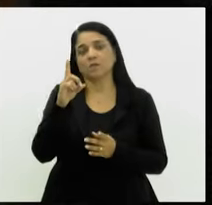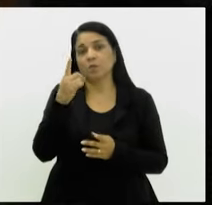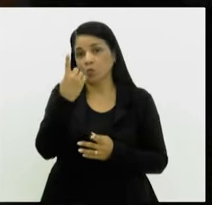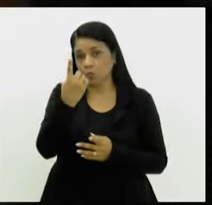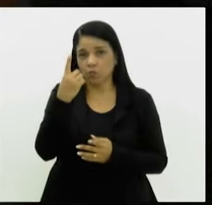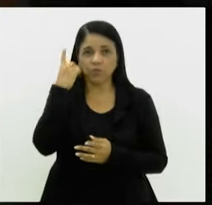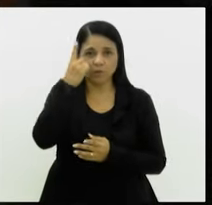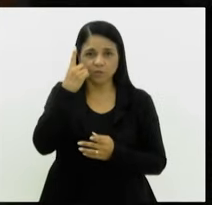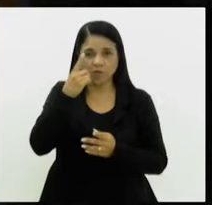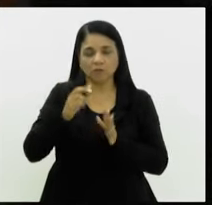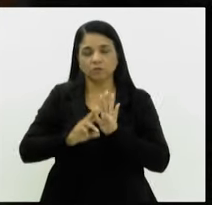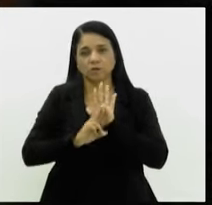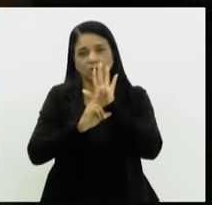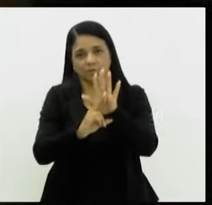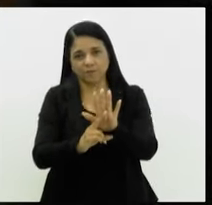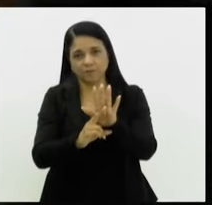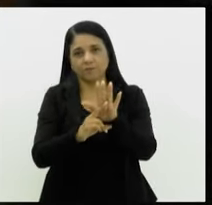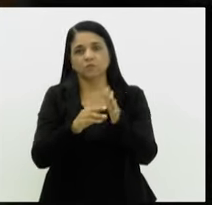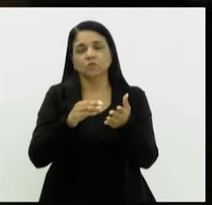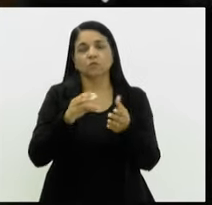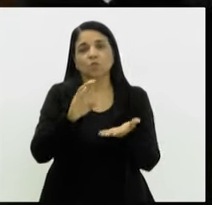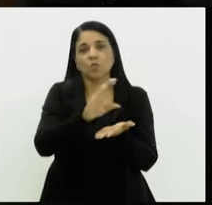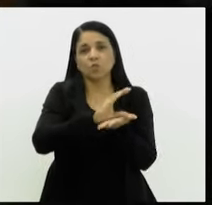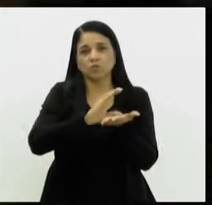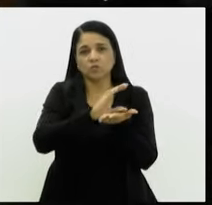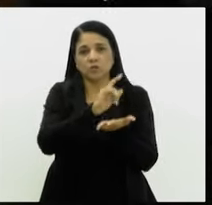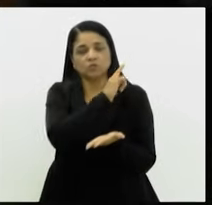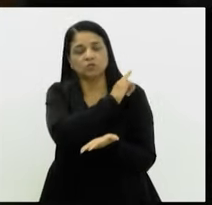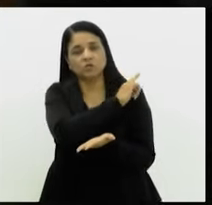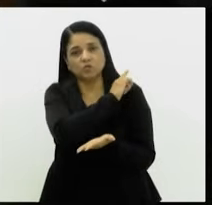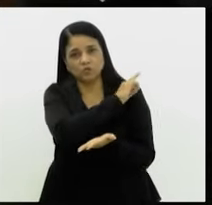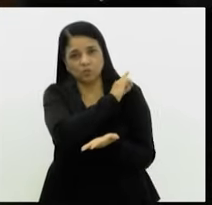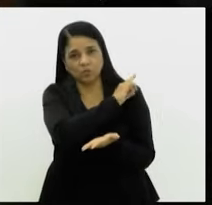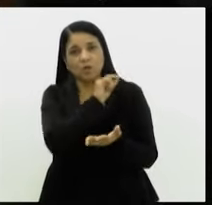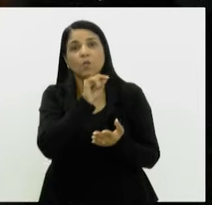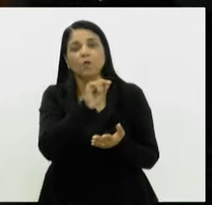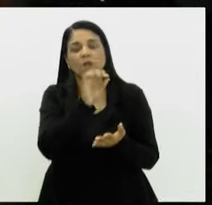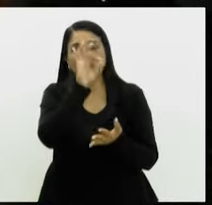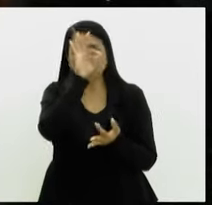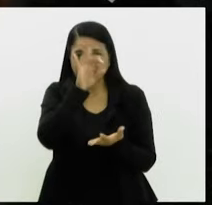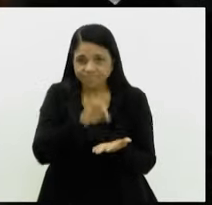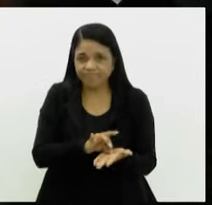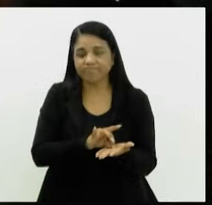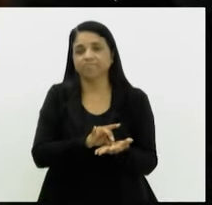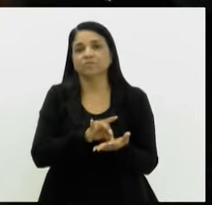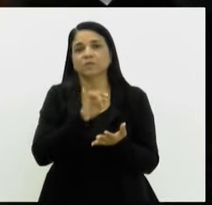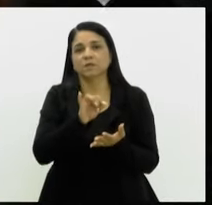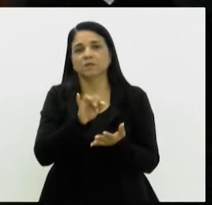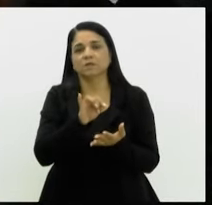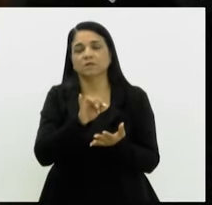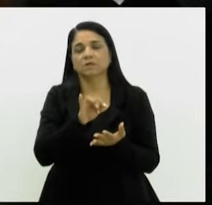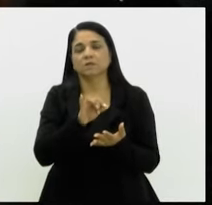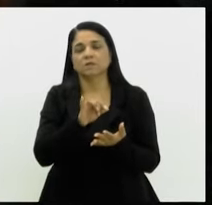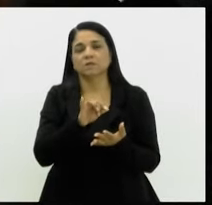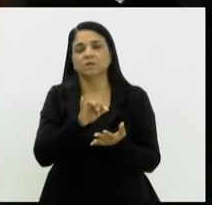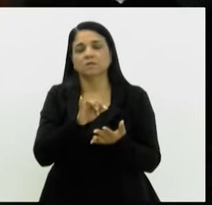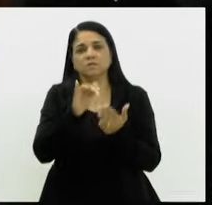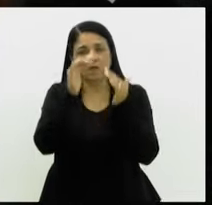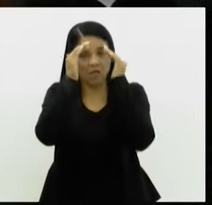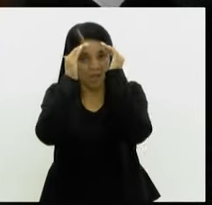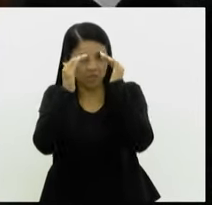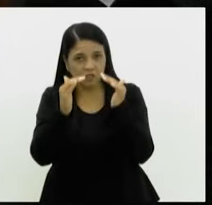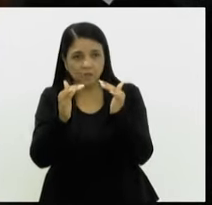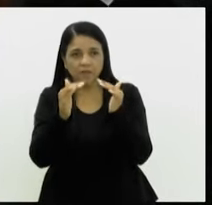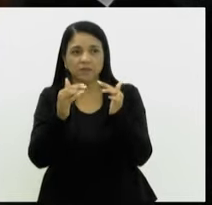dos representantes do fundo, do Conselho Gestor, era exatamente fazer aquilo que, divergindo com todo respeito ao